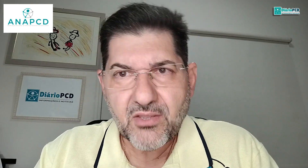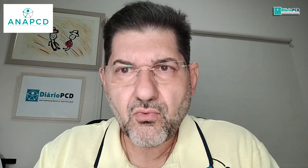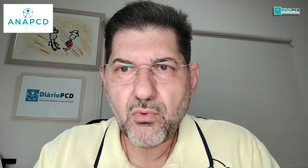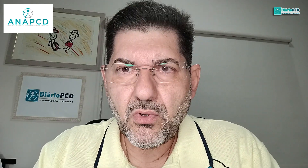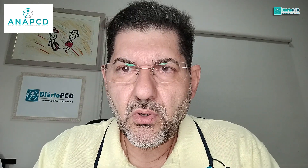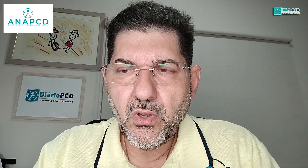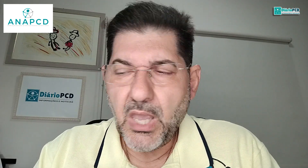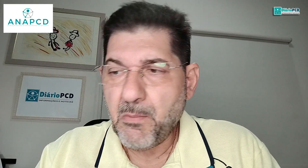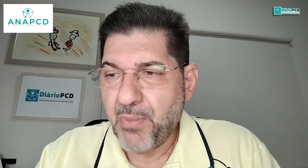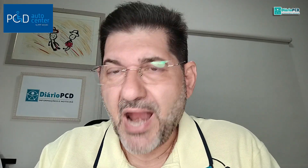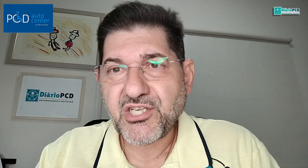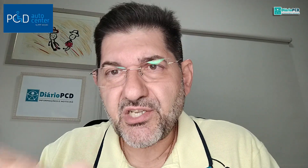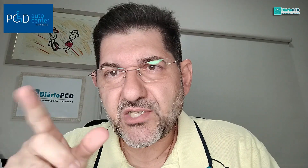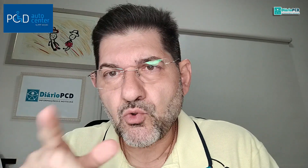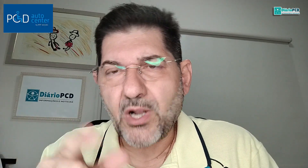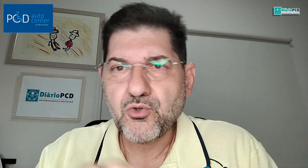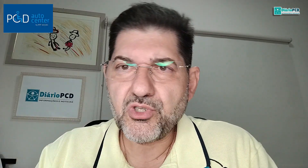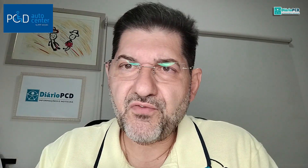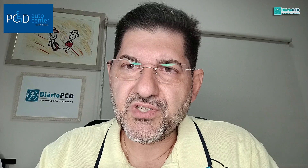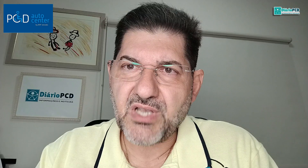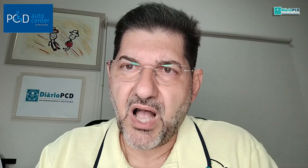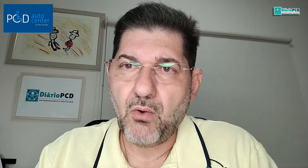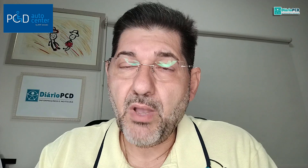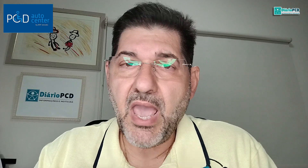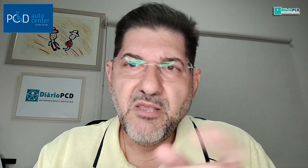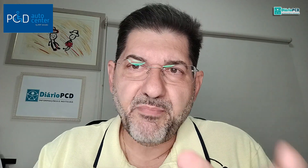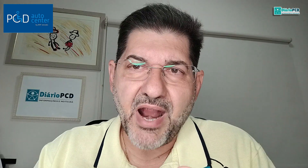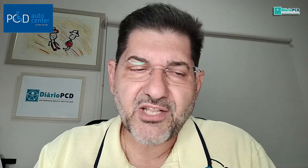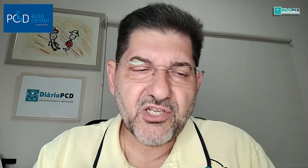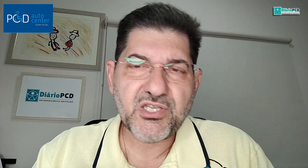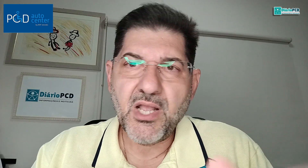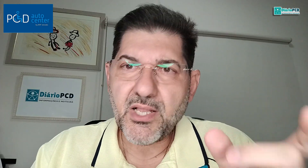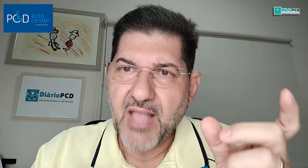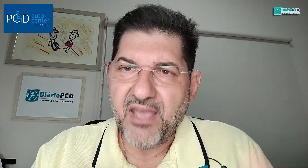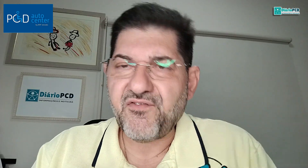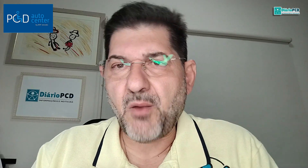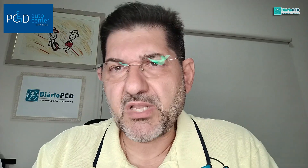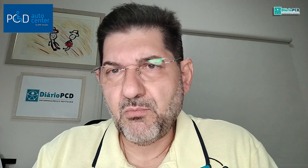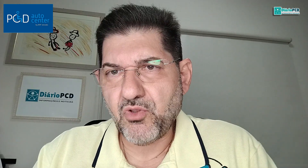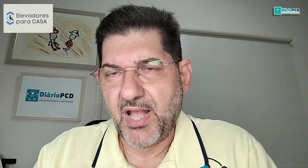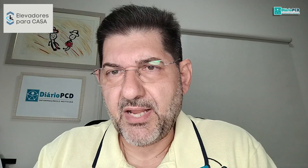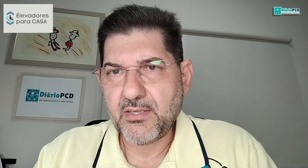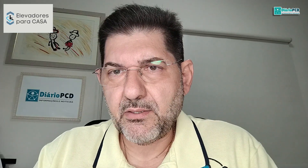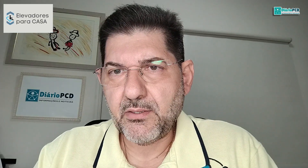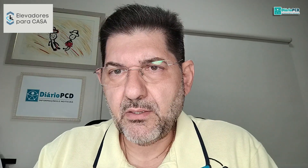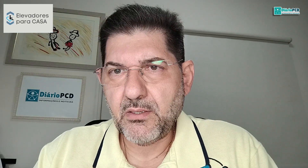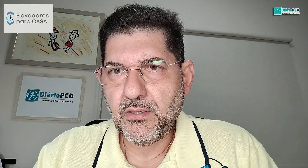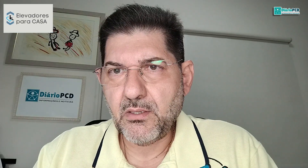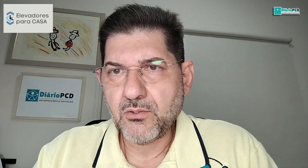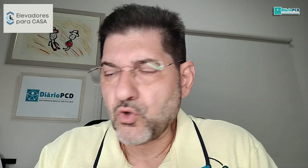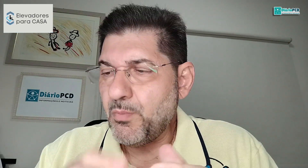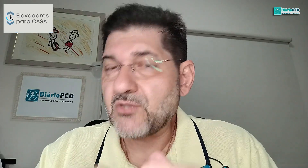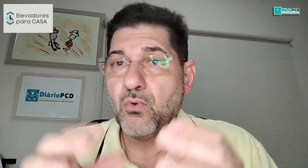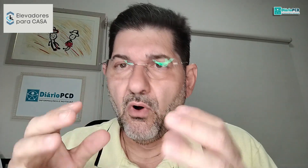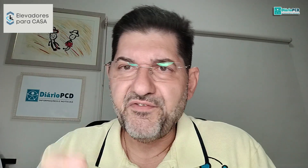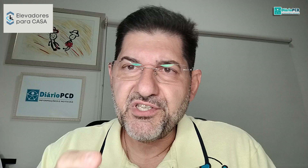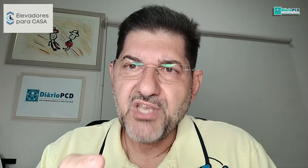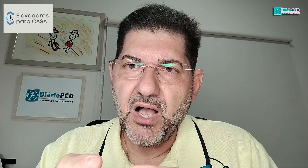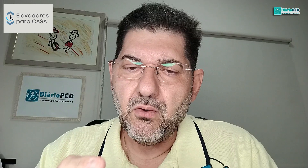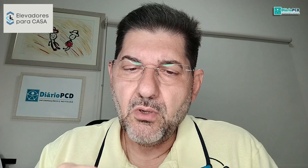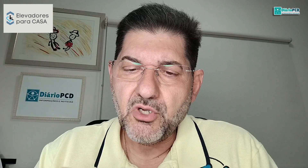do veto em partes do ajuste fiscal, em partes da reforma tributária.